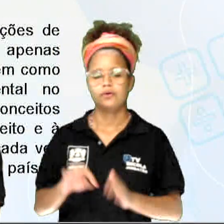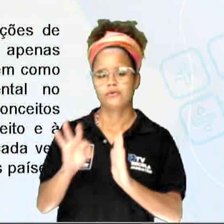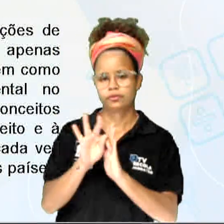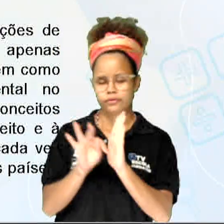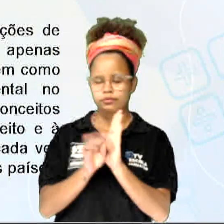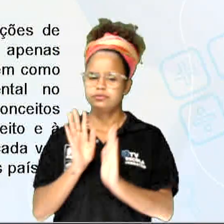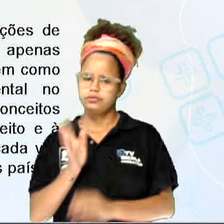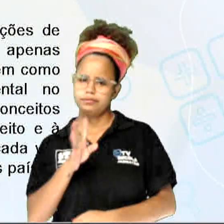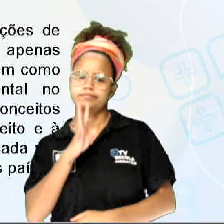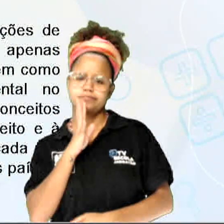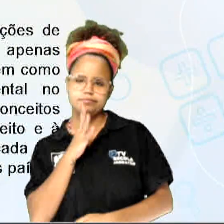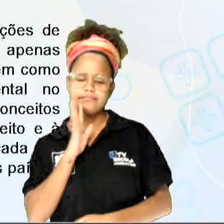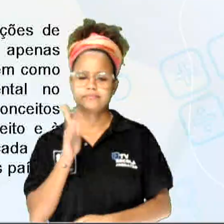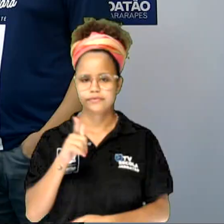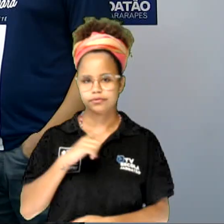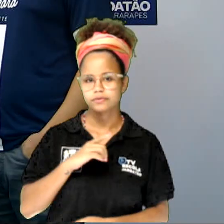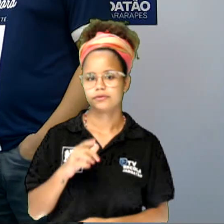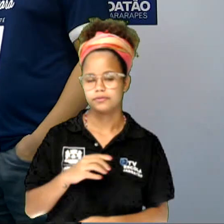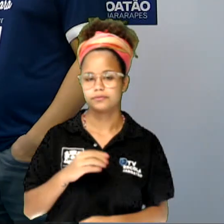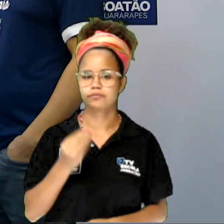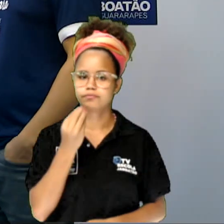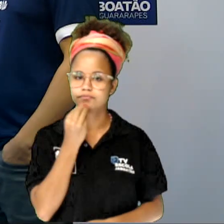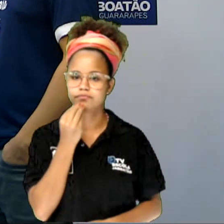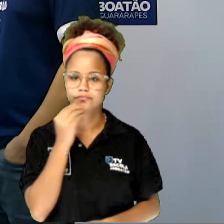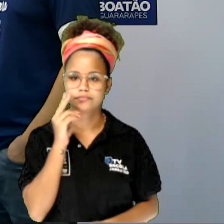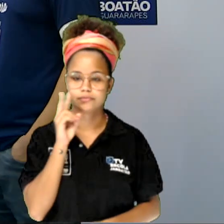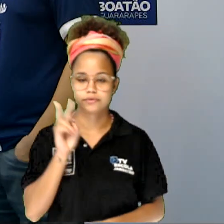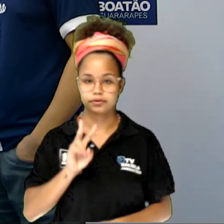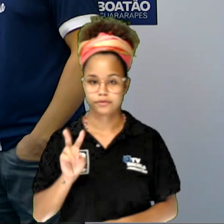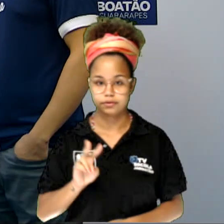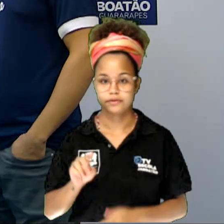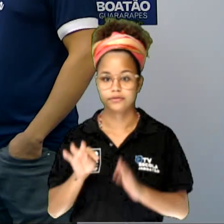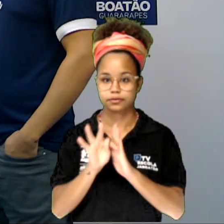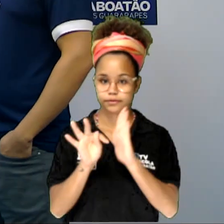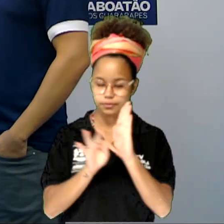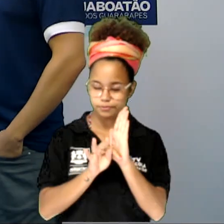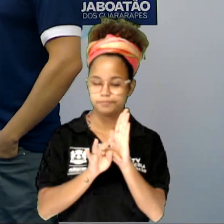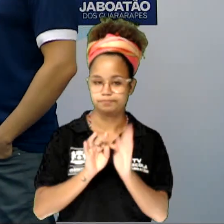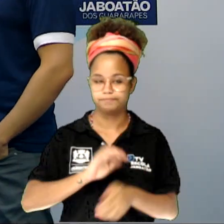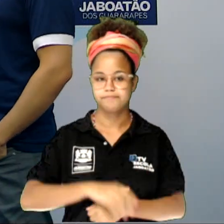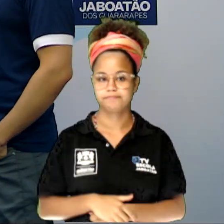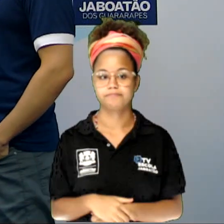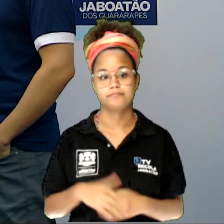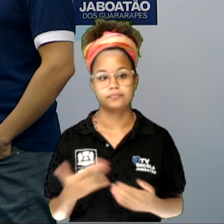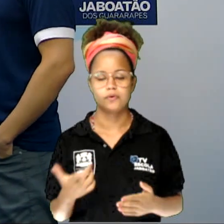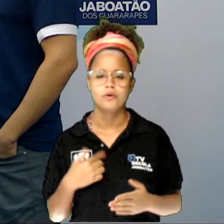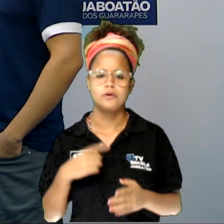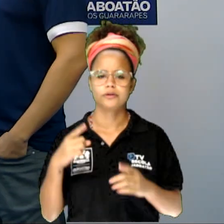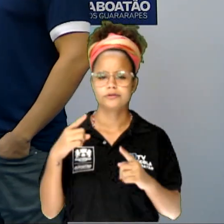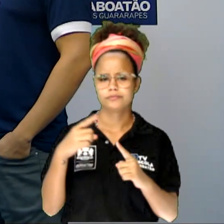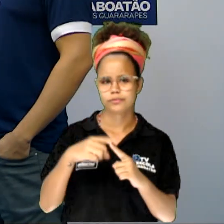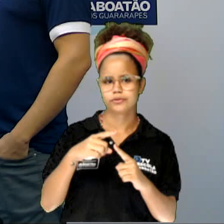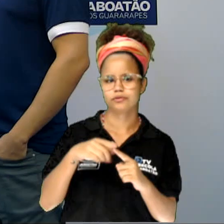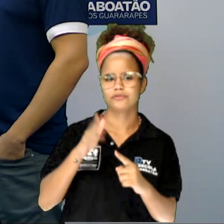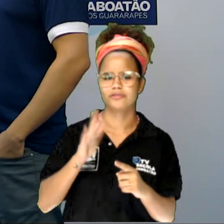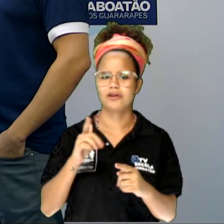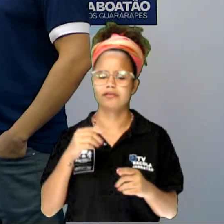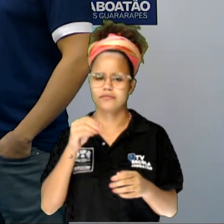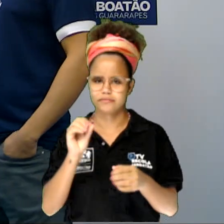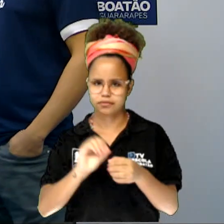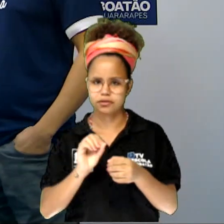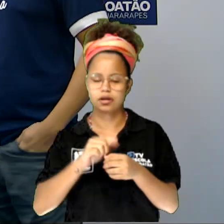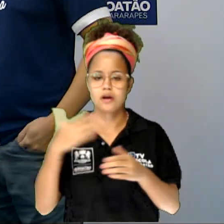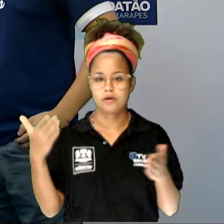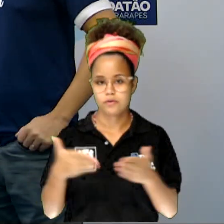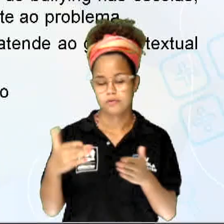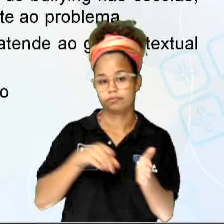nosso. A gente já teve a oportunidade de ler esse texto aqui em outros momentos, certo? Por este motivo, eu vou avançar para a gente ir direto